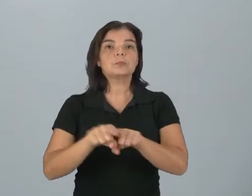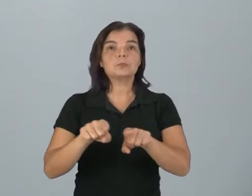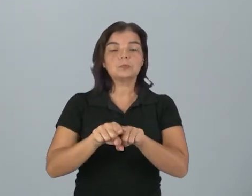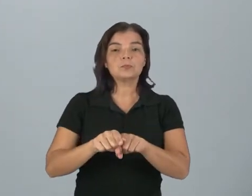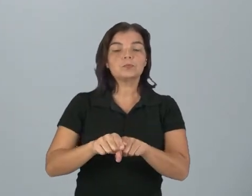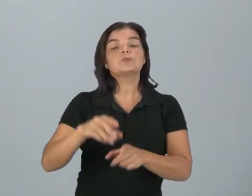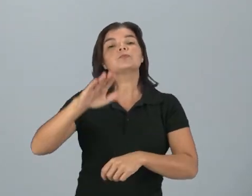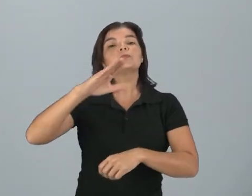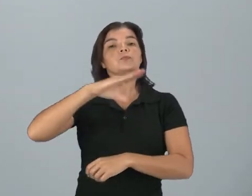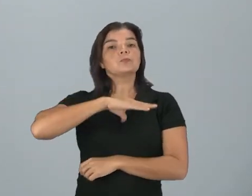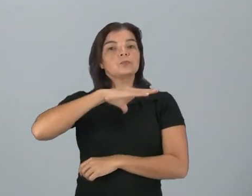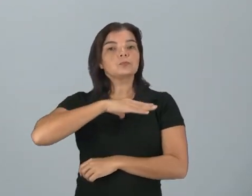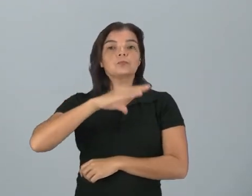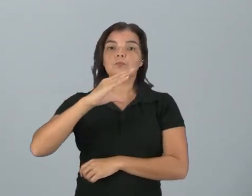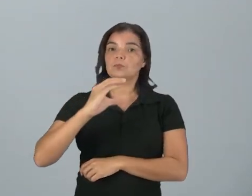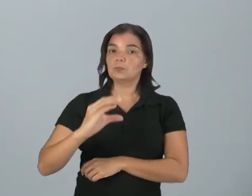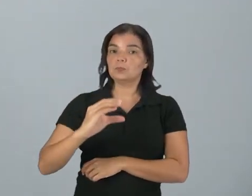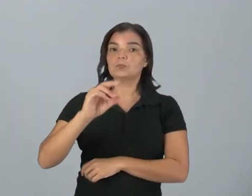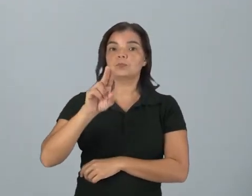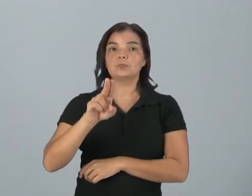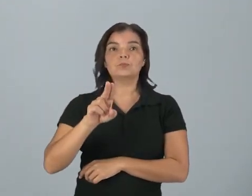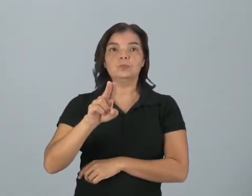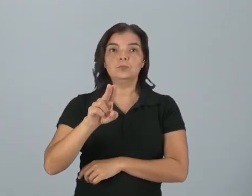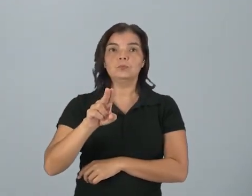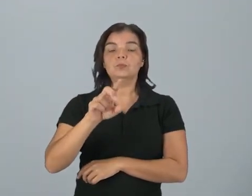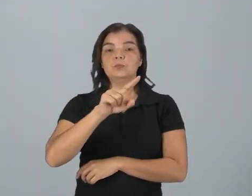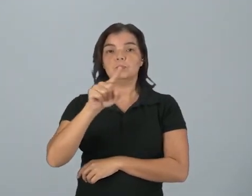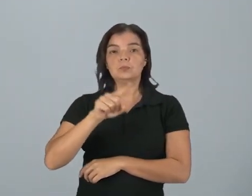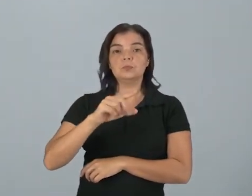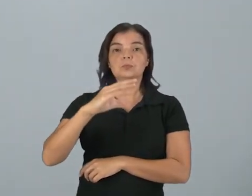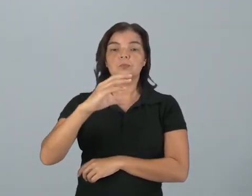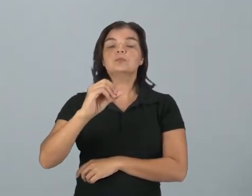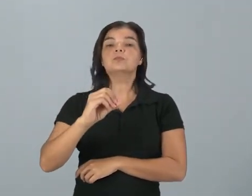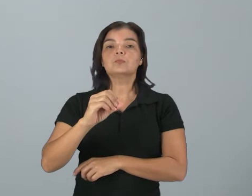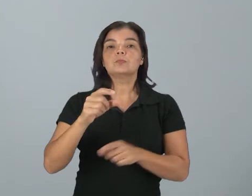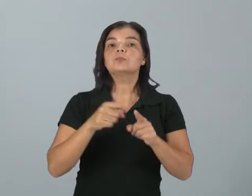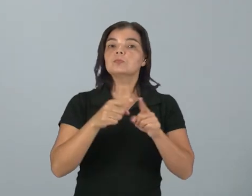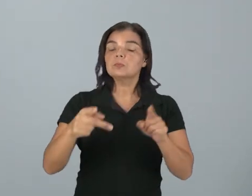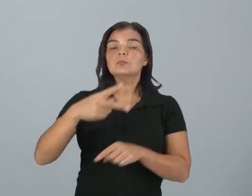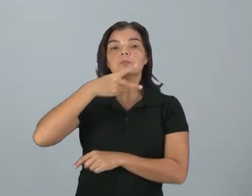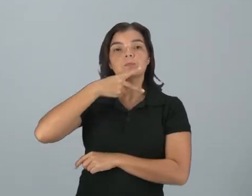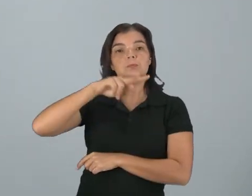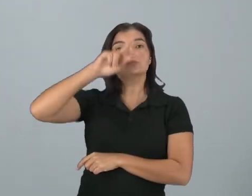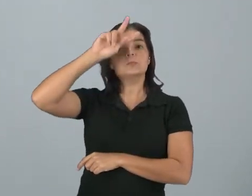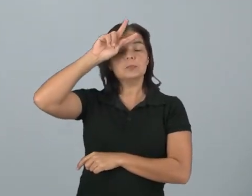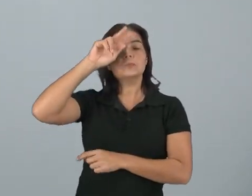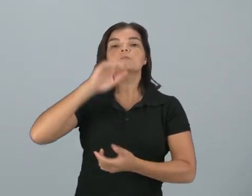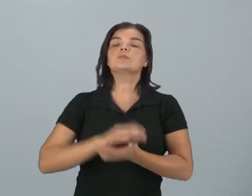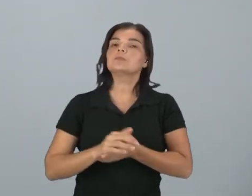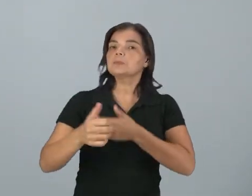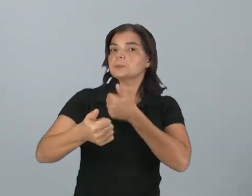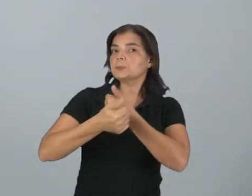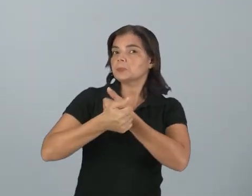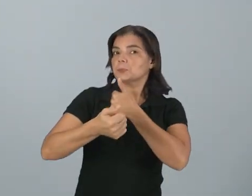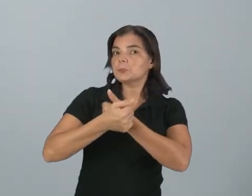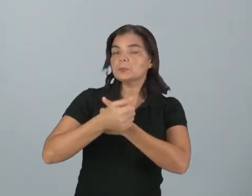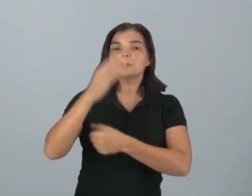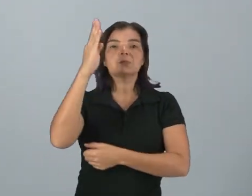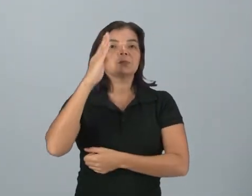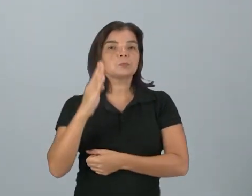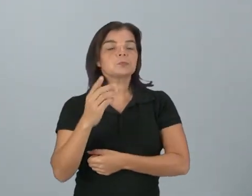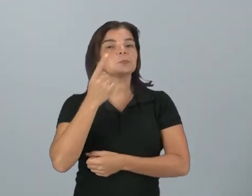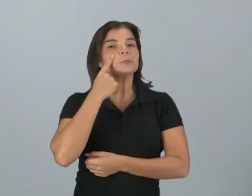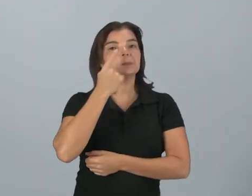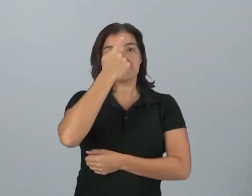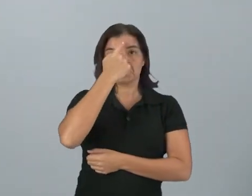atual cidade de Cusco, certo? Que é uma cidade que fica no Peru, inclusive pertinho da gente. Vamos